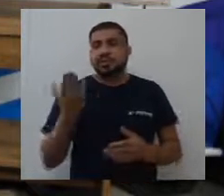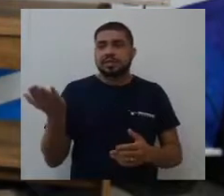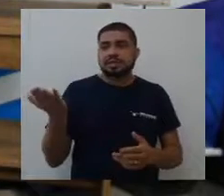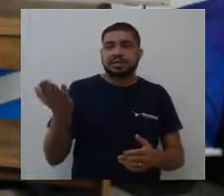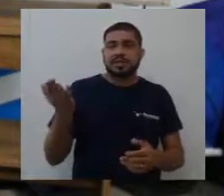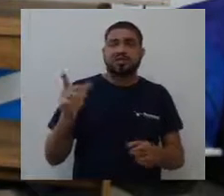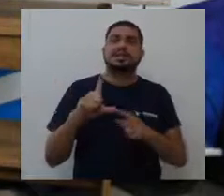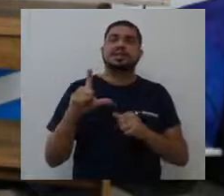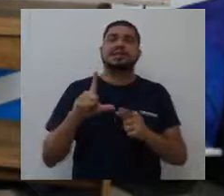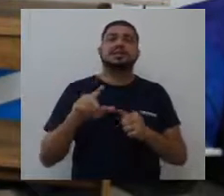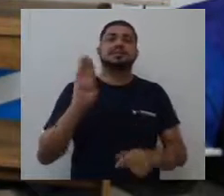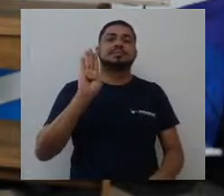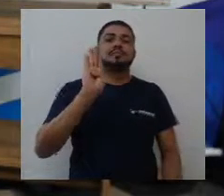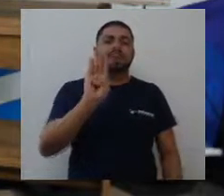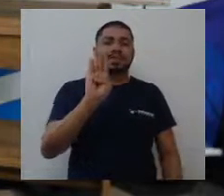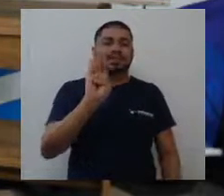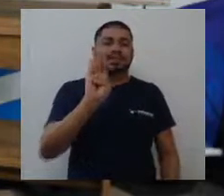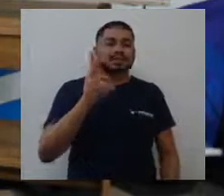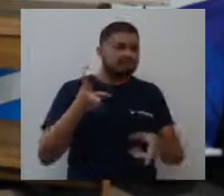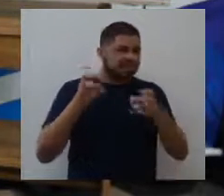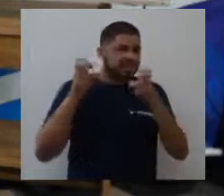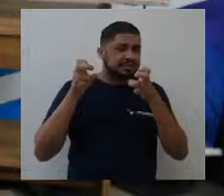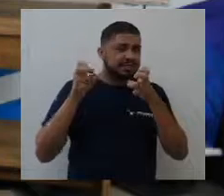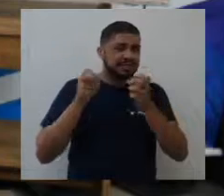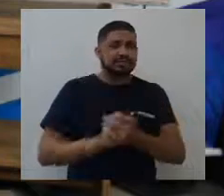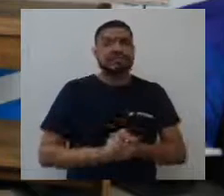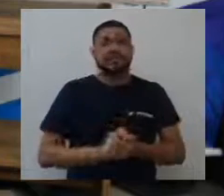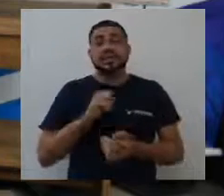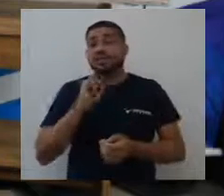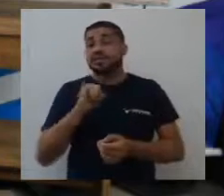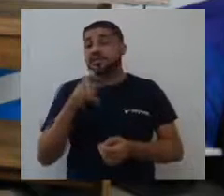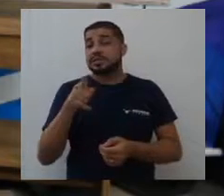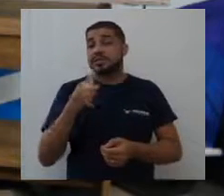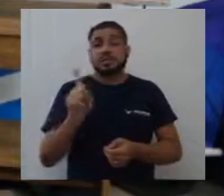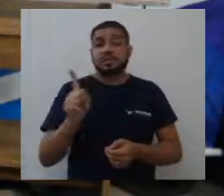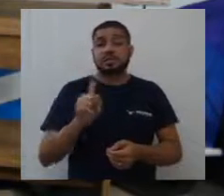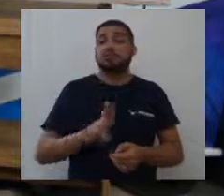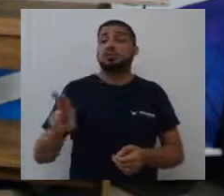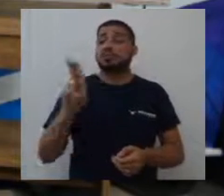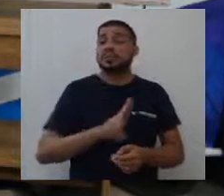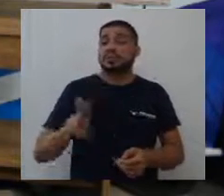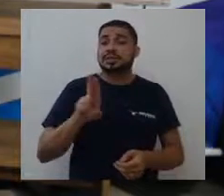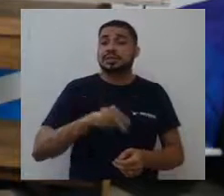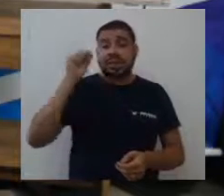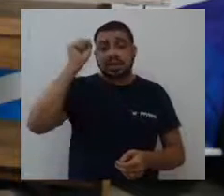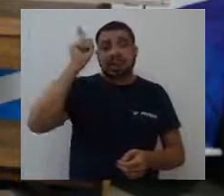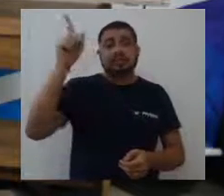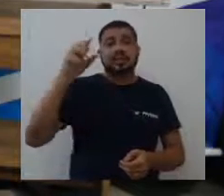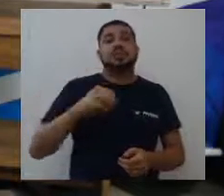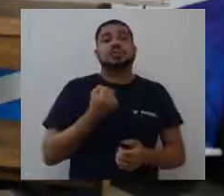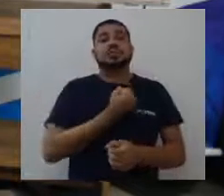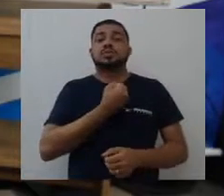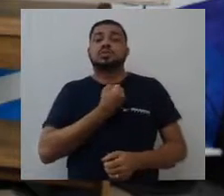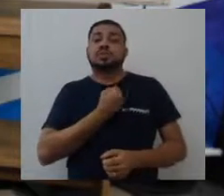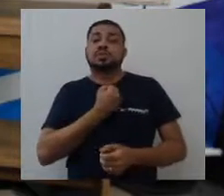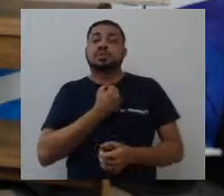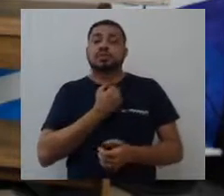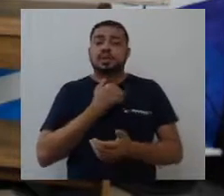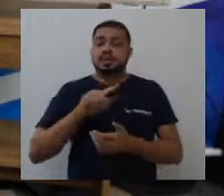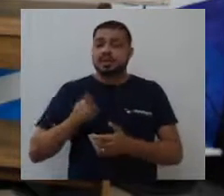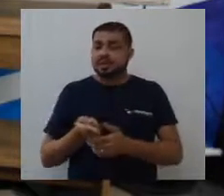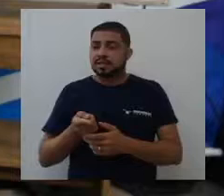com a letra B. Tu percebeu a sutileza da questão? Se você não fosse usar agora a ideia de números decimais associado aí